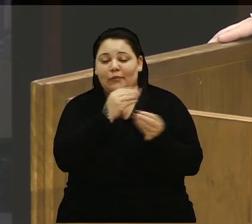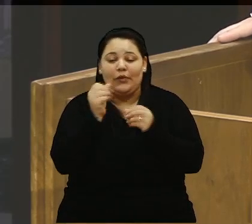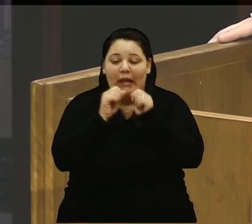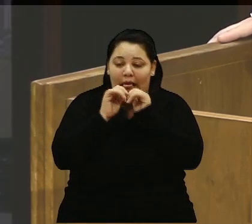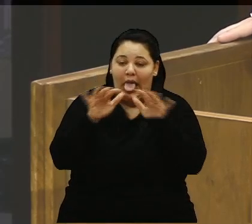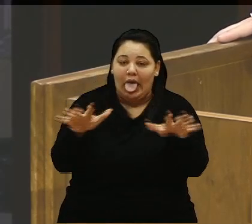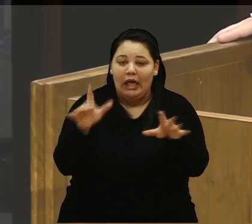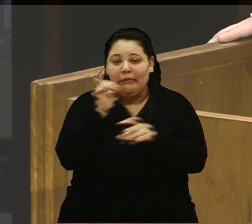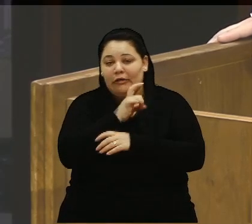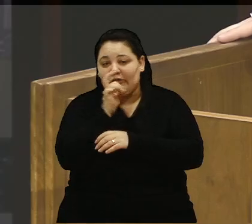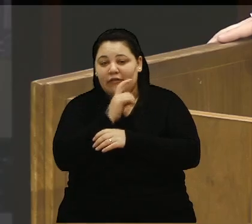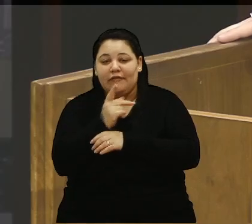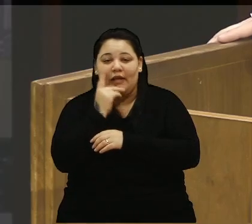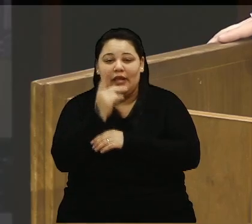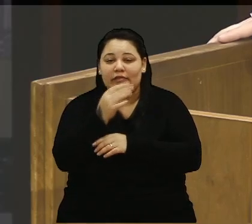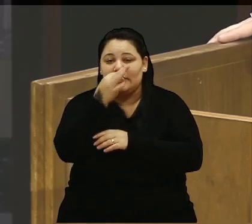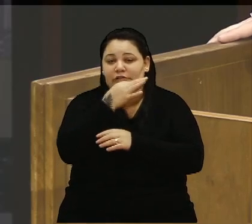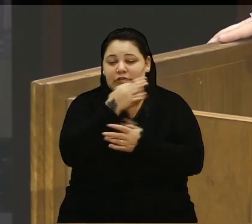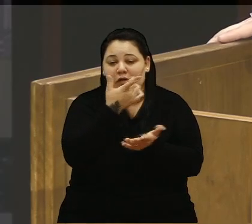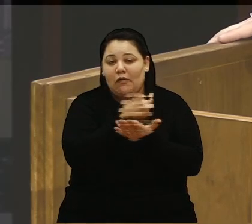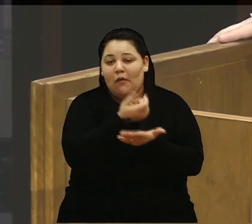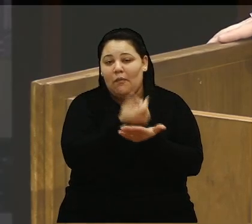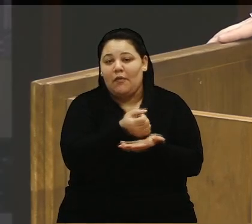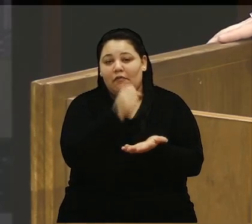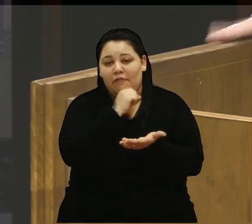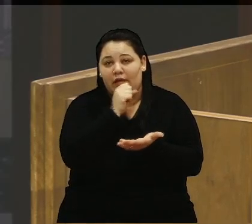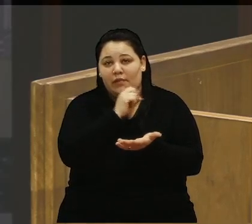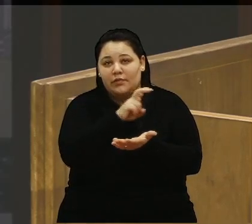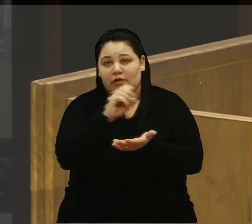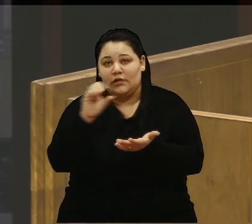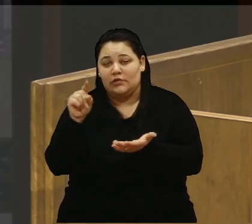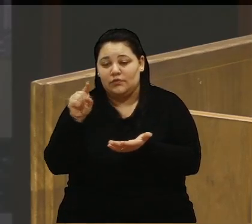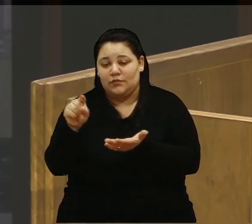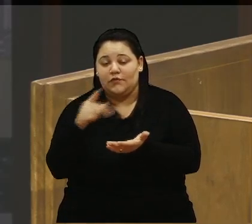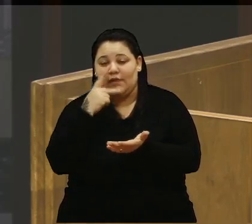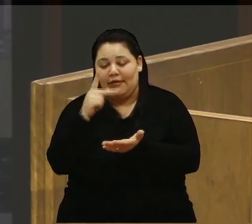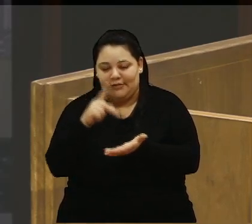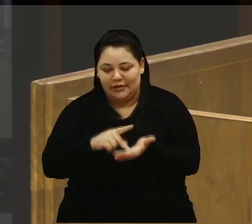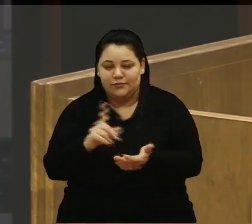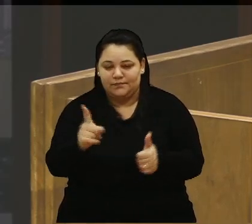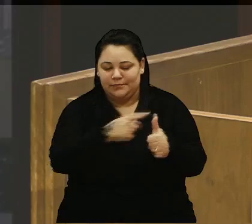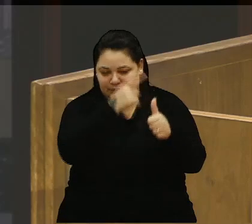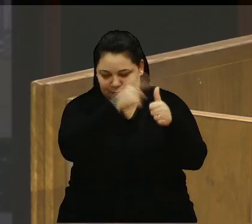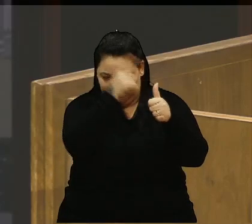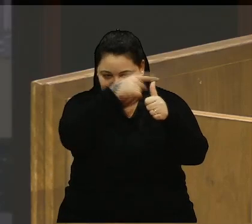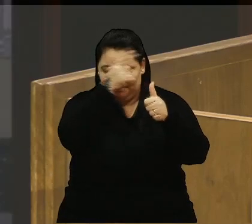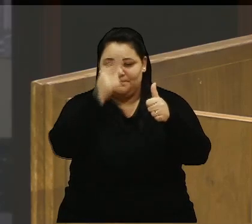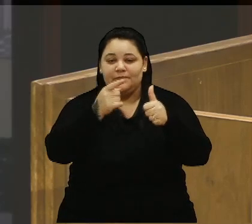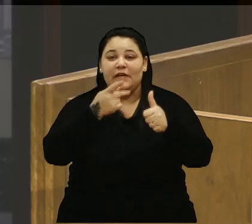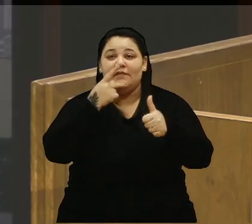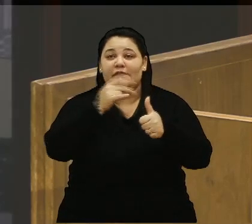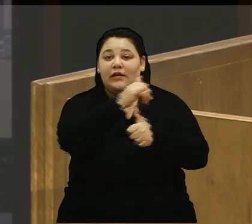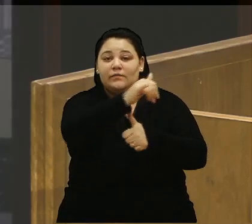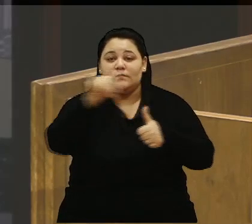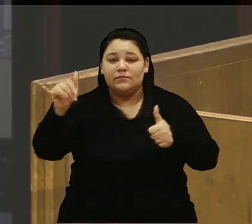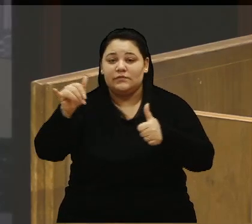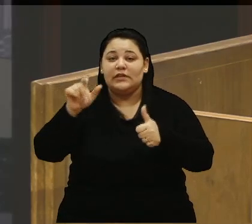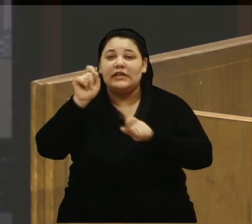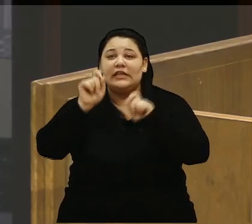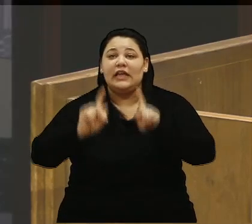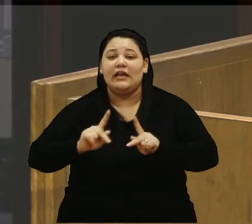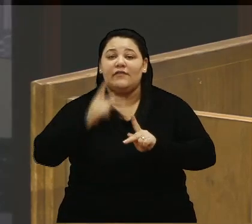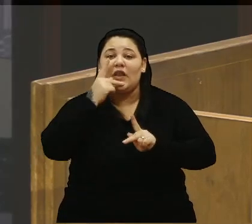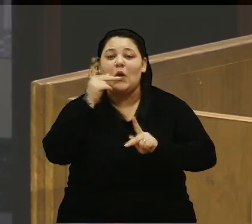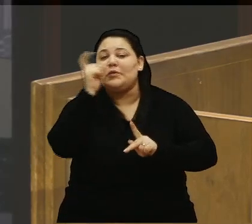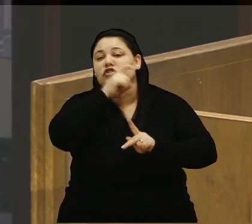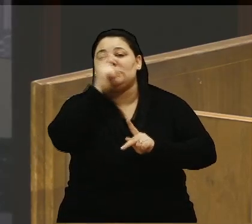mentira, dizendo que Caxias comprou um trem velho por 500 mil. Vamos aos fatos. Primeiro, digam quem espalhou fake news, digam. Todo mundo sabe